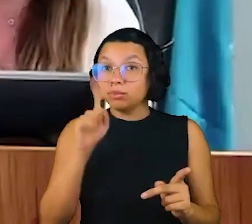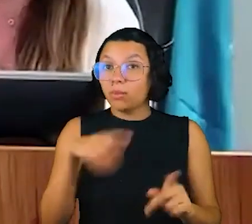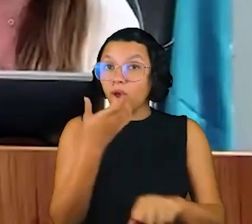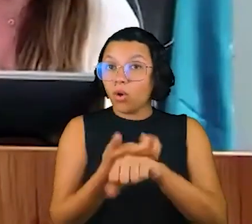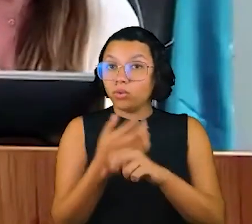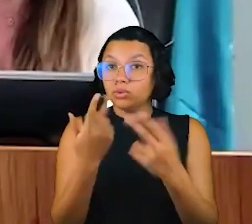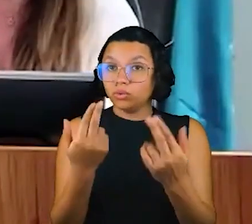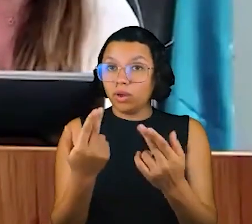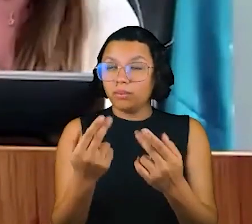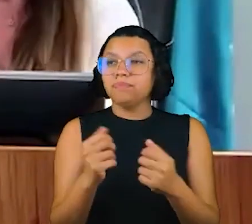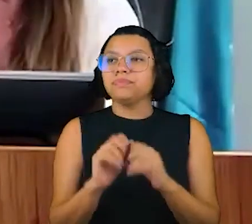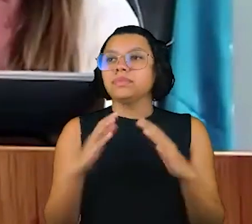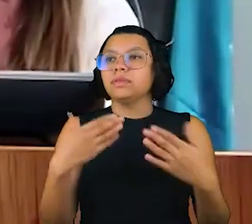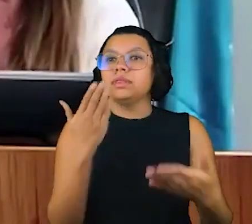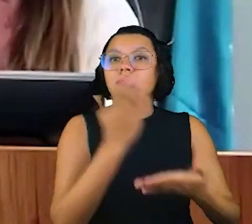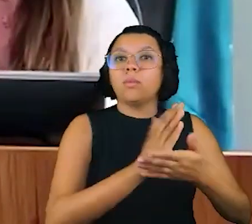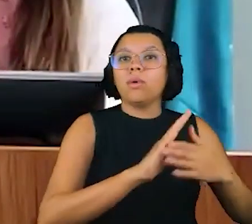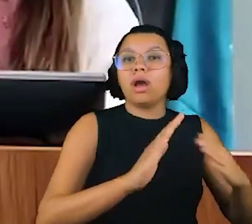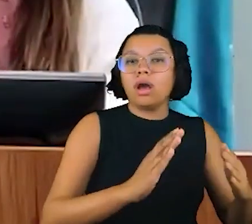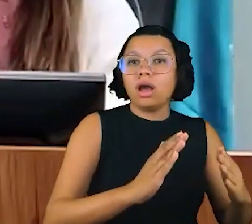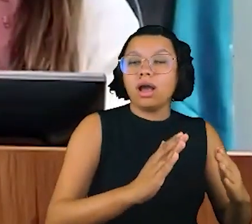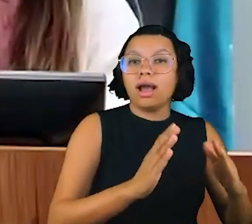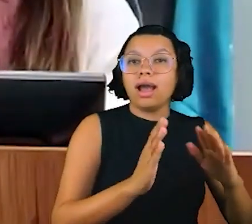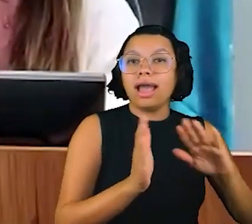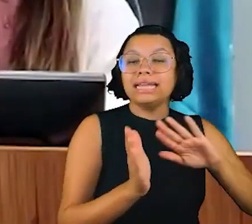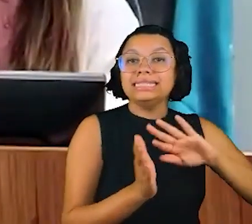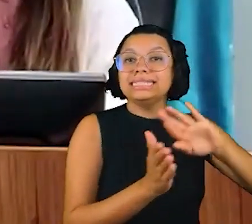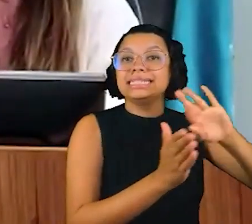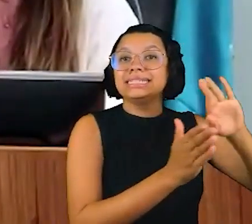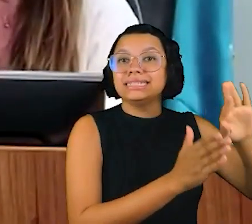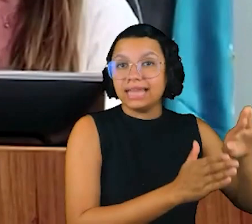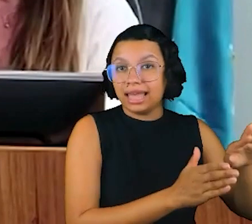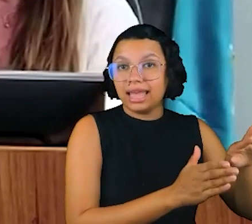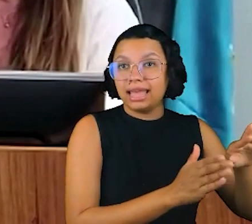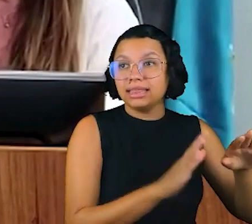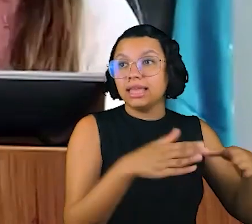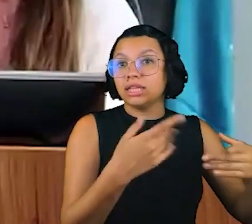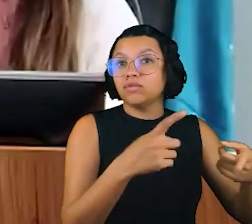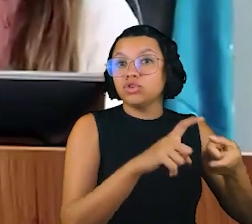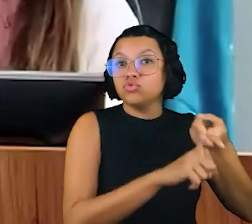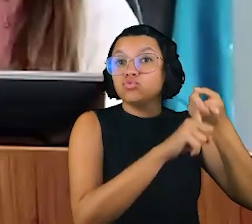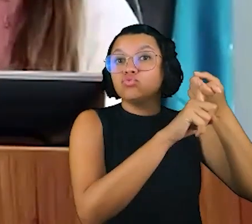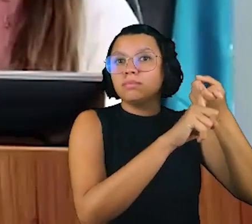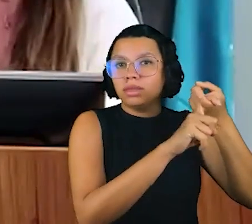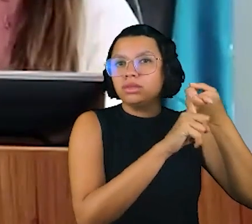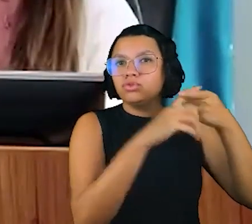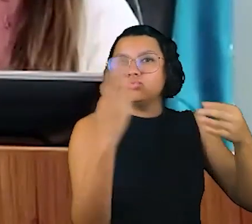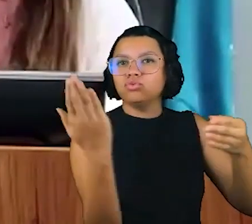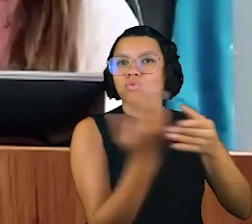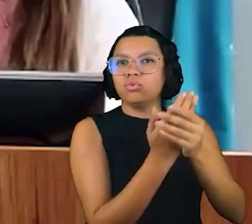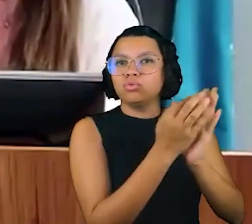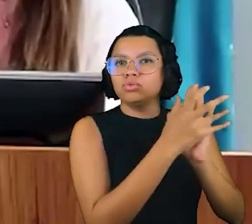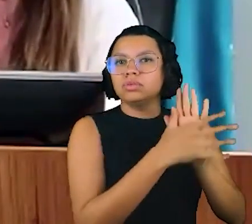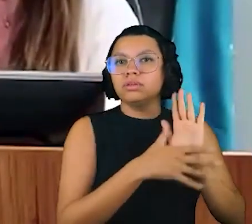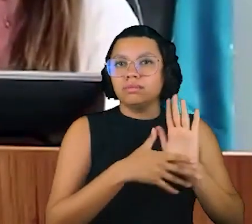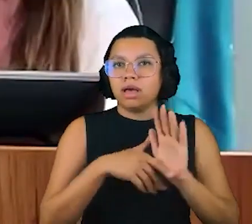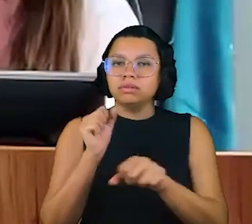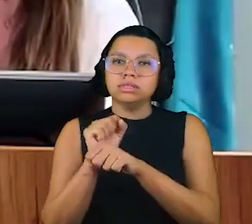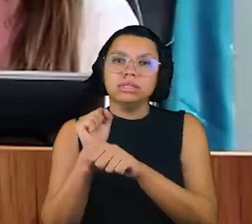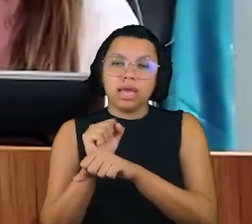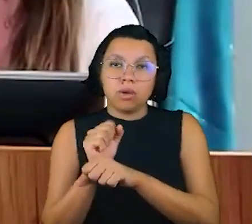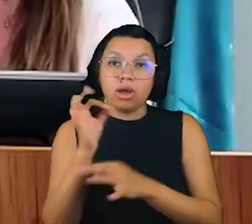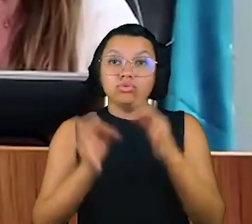é igual. A anulatória é reputada prejudicial externa. Então, você suspende os